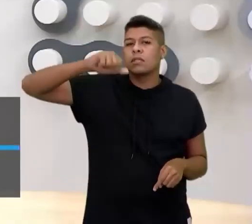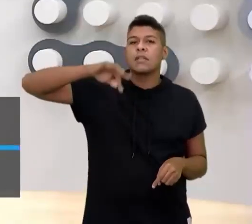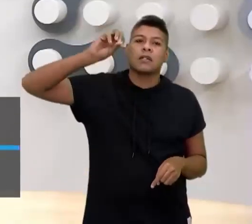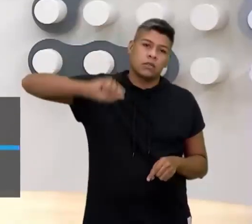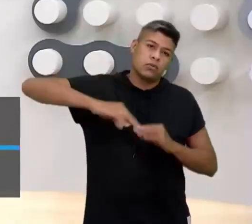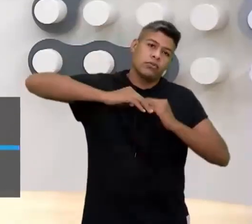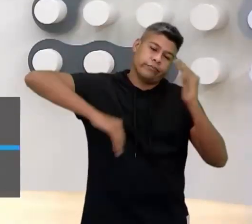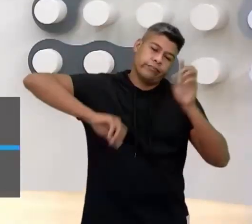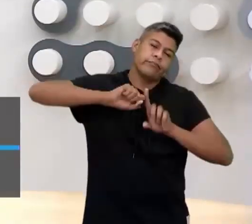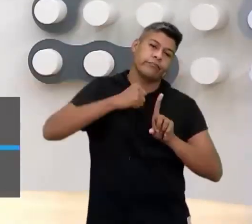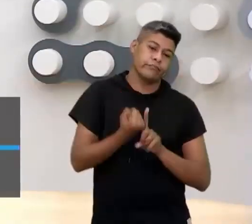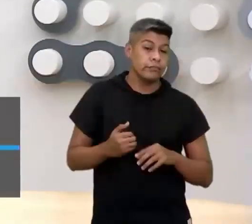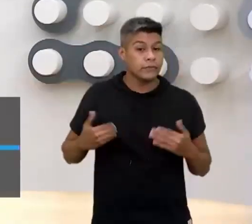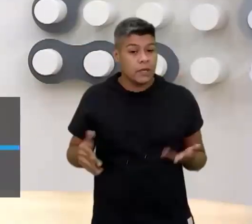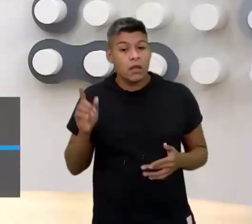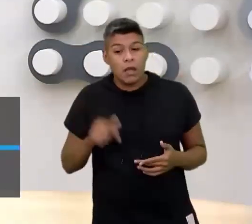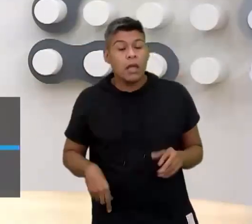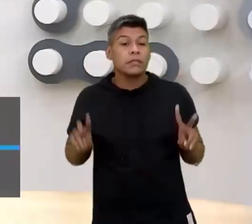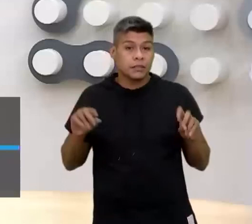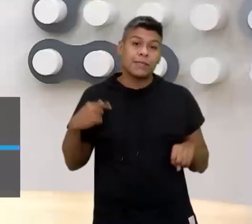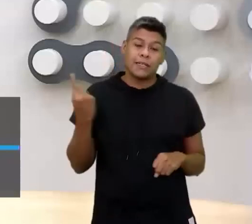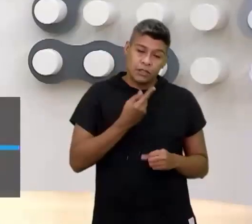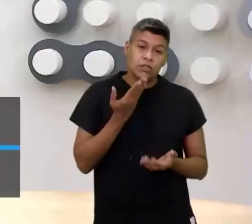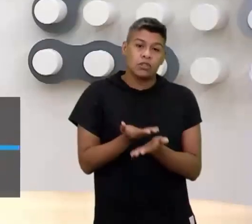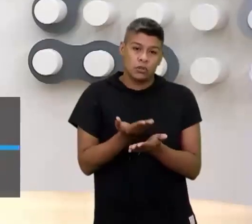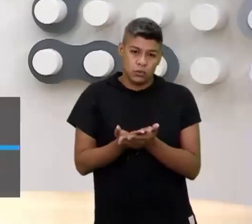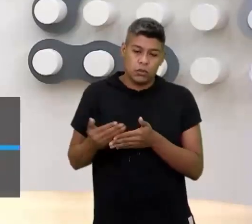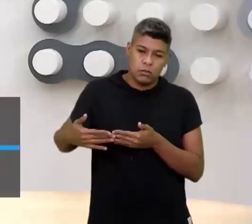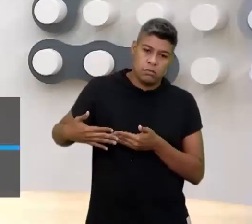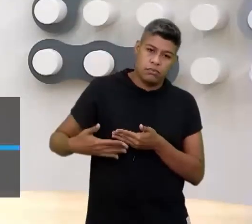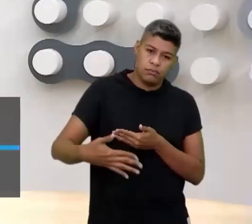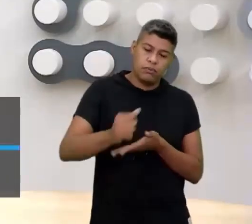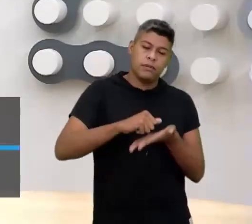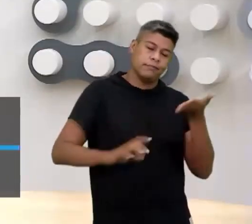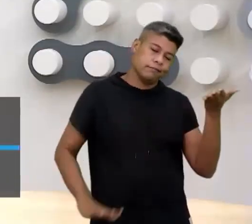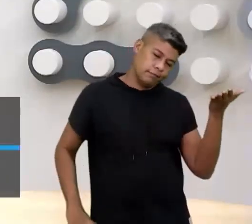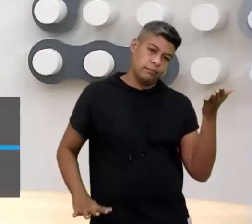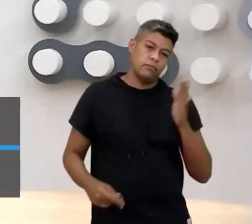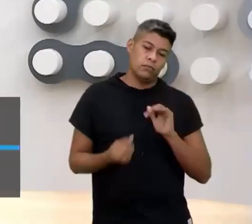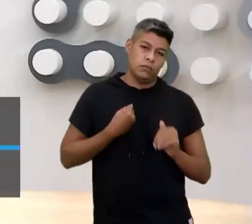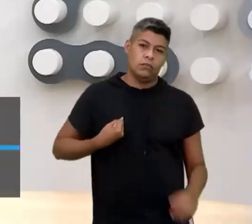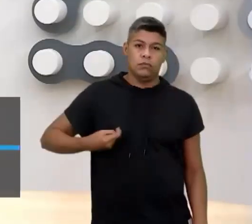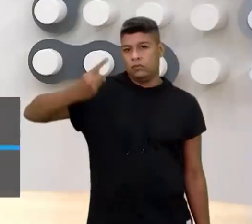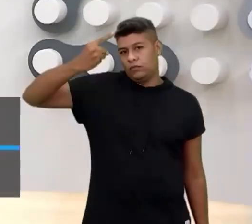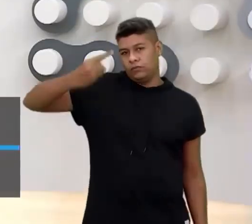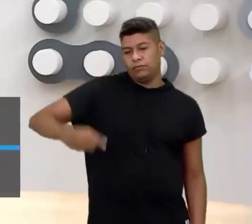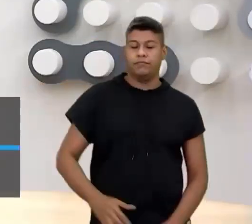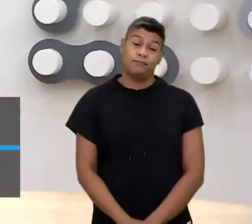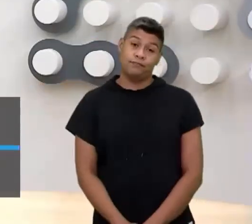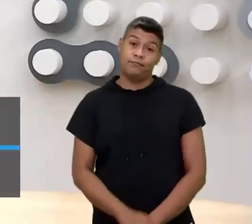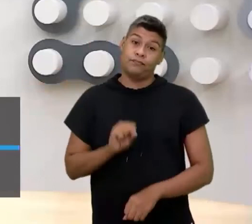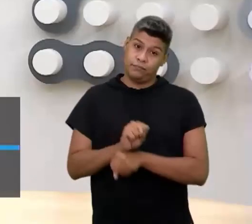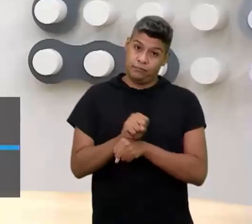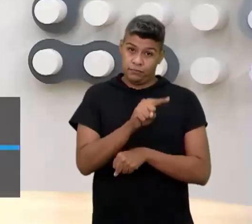a desigualdade social. Então esses foram os temas que a gente trabalhou ao longo dessa atividade número 1. Eu espero